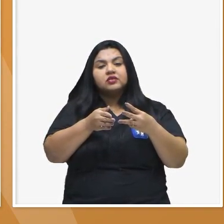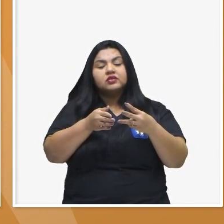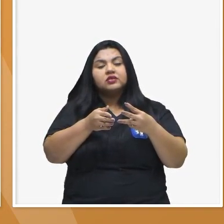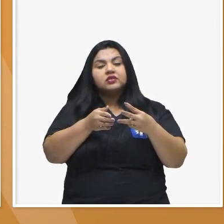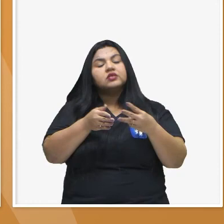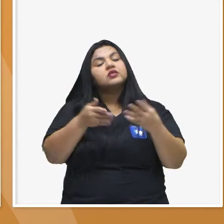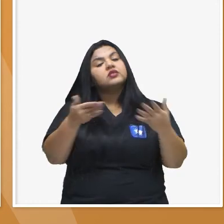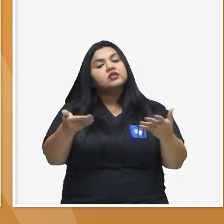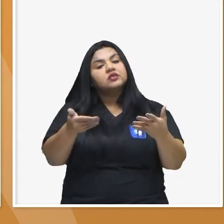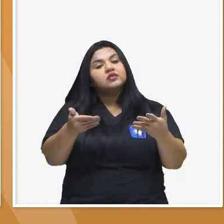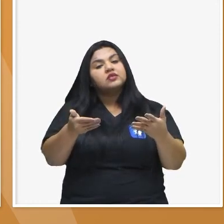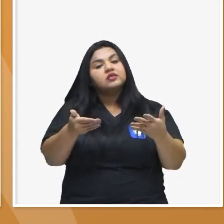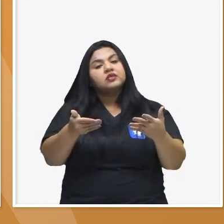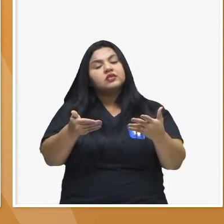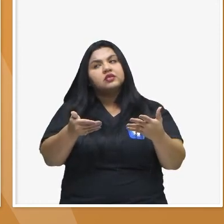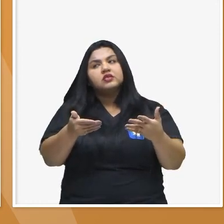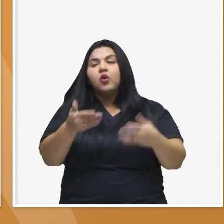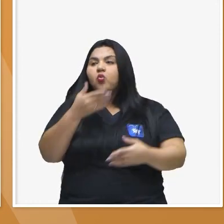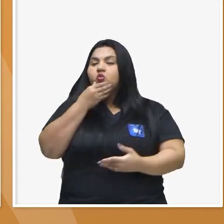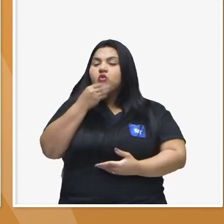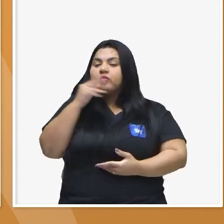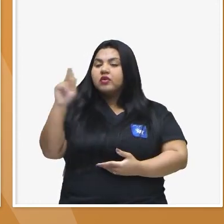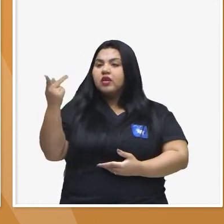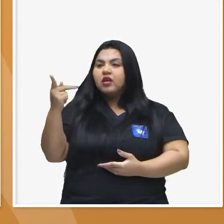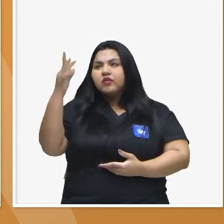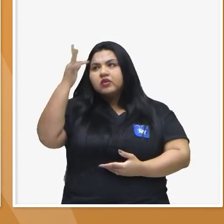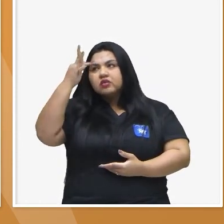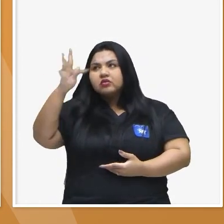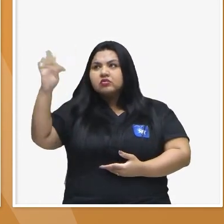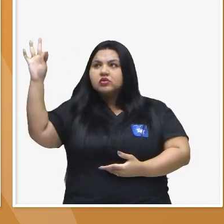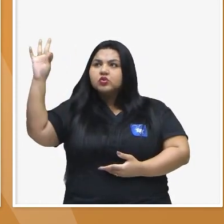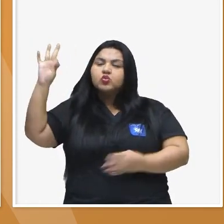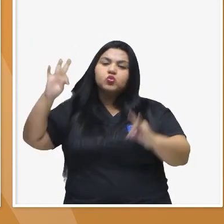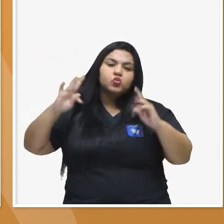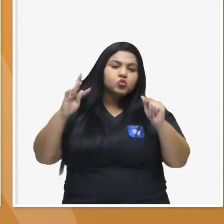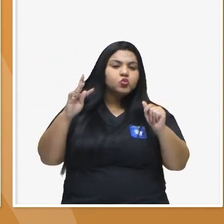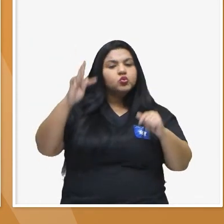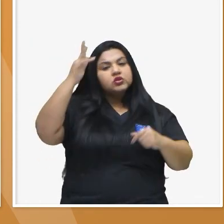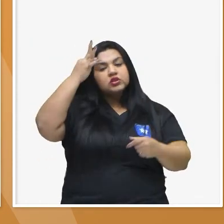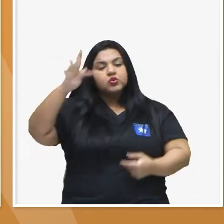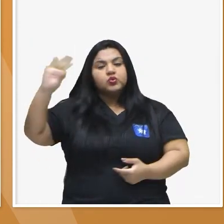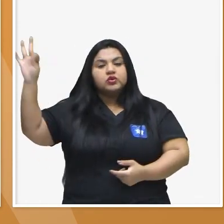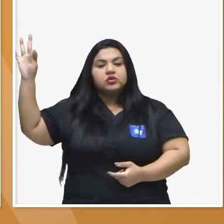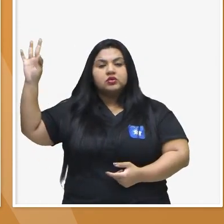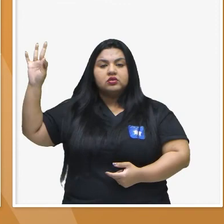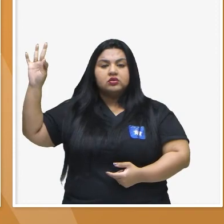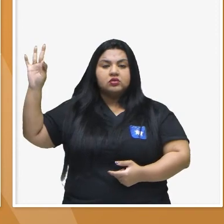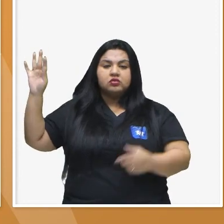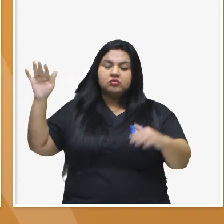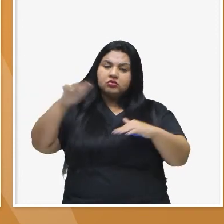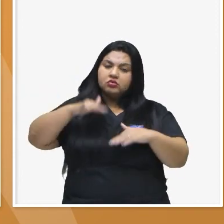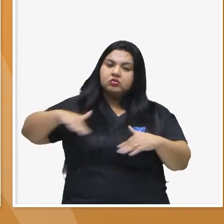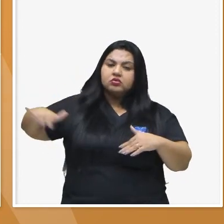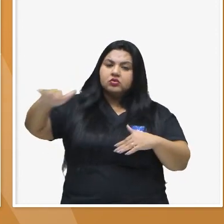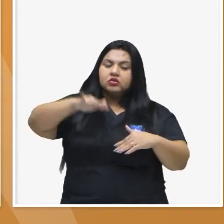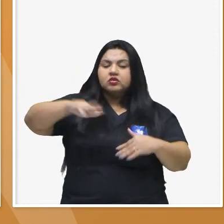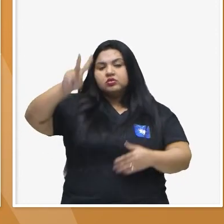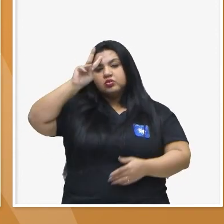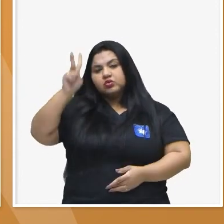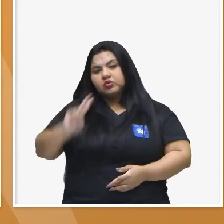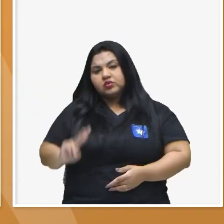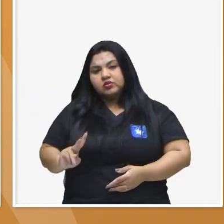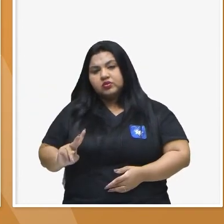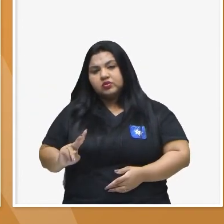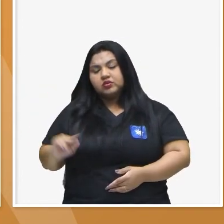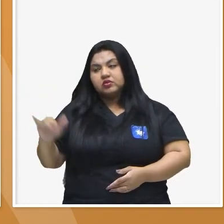Hegel ele vai teorizar, né? Isso tudo é teoria. Ele não está muito no campo da história. Ele está